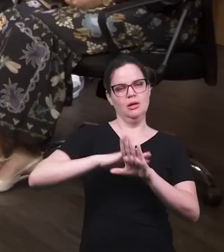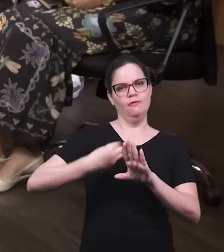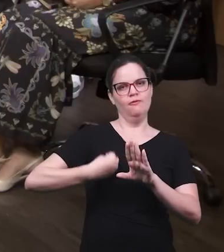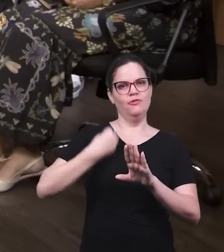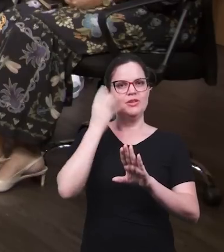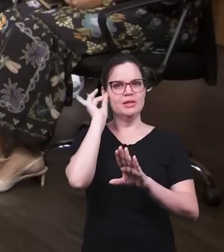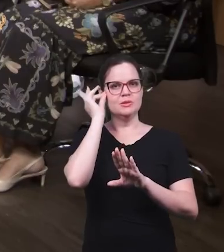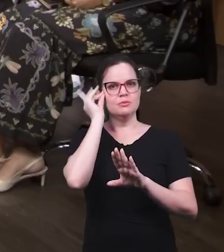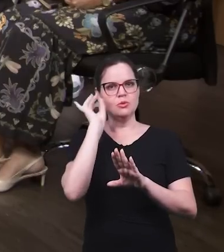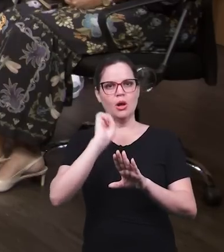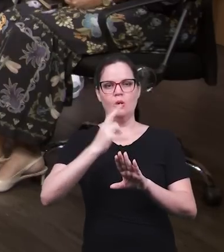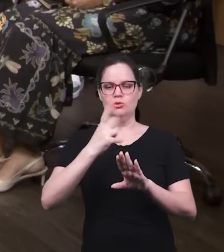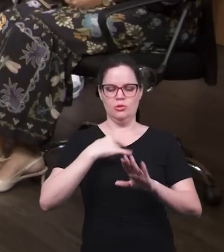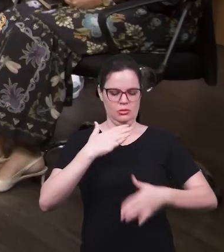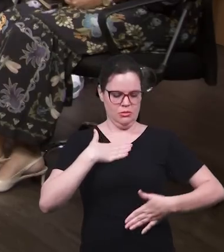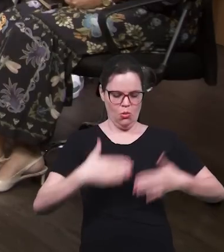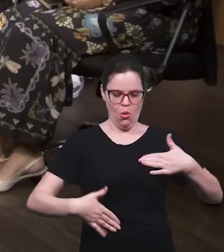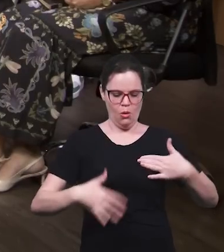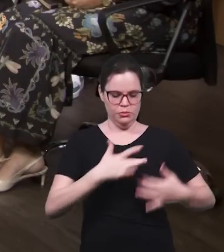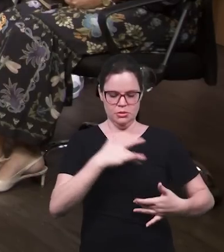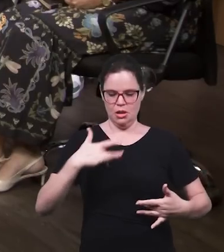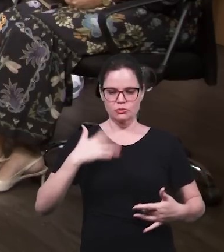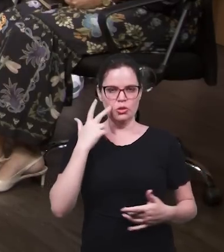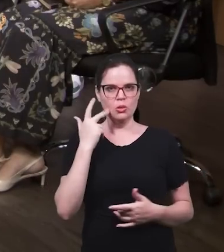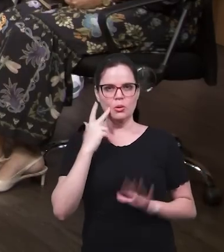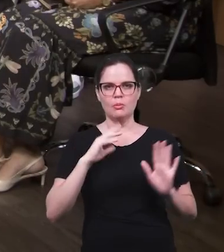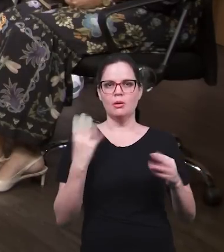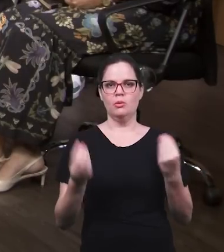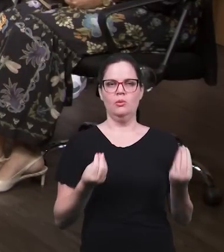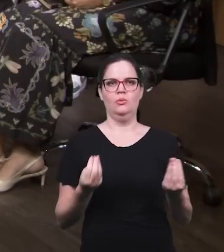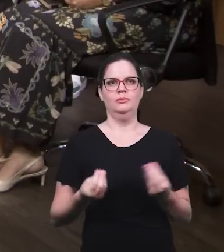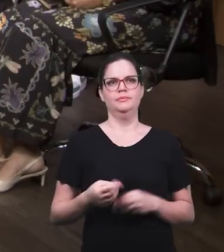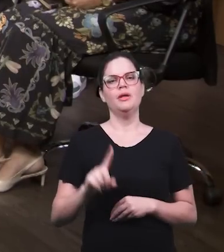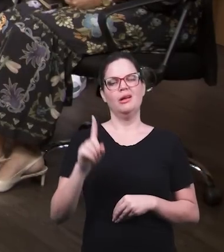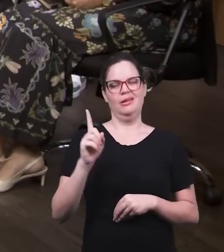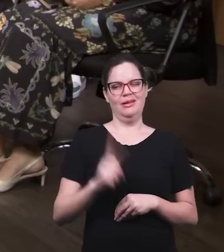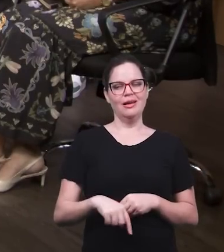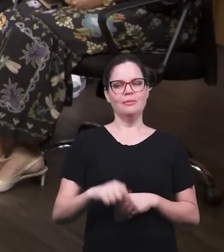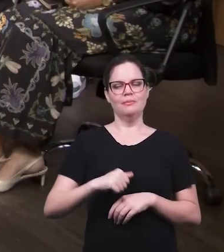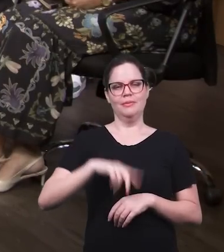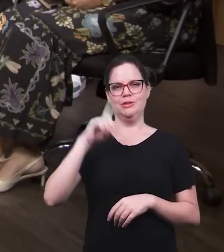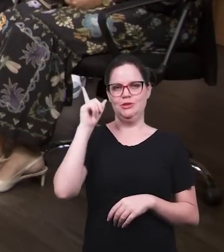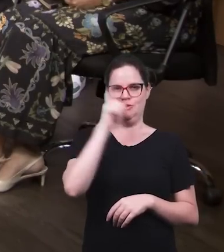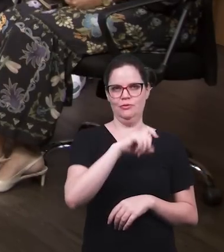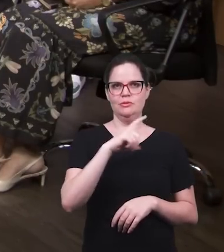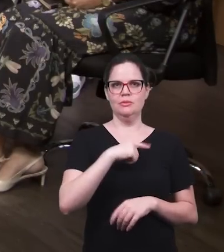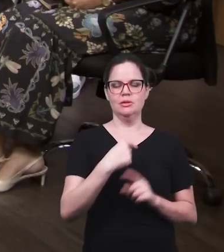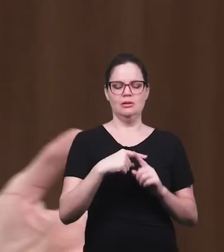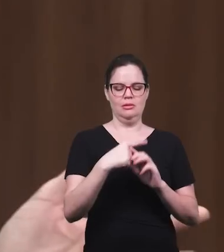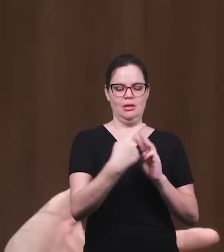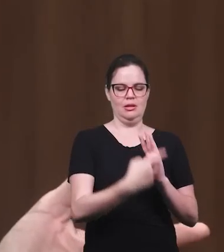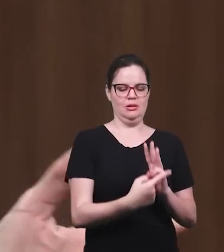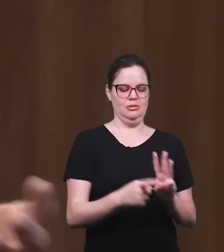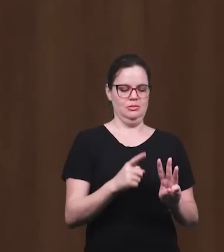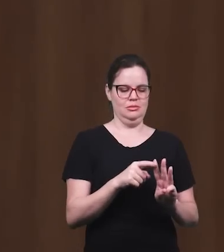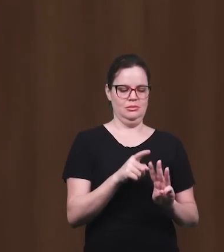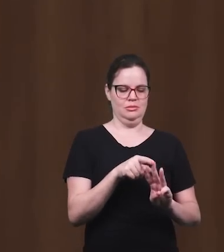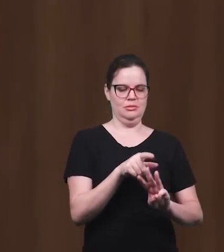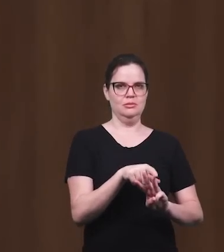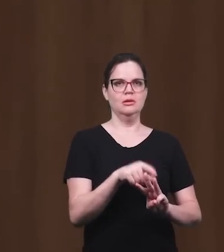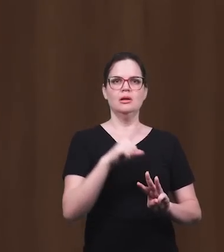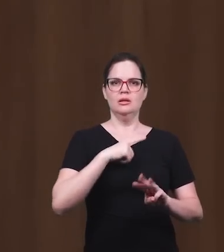Esse é um ponto sensível, né, Josias? Uhum. Eu abordaria, Gabi, 3 pontos. Lógico, primeiro,